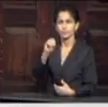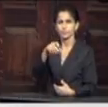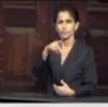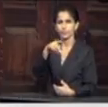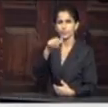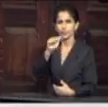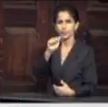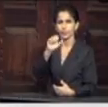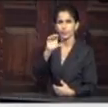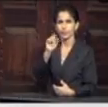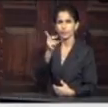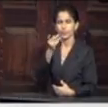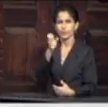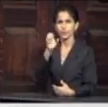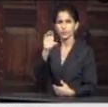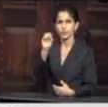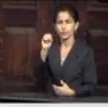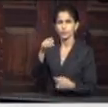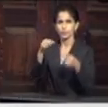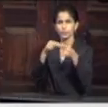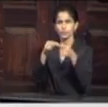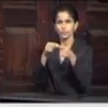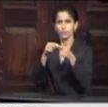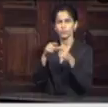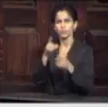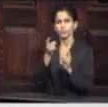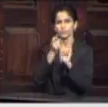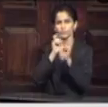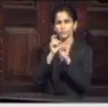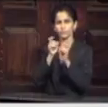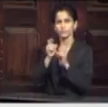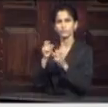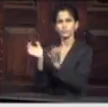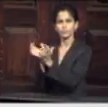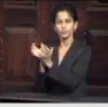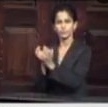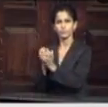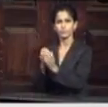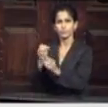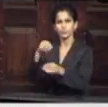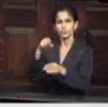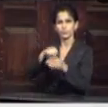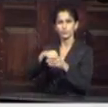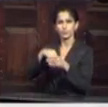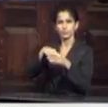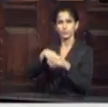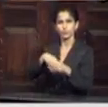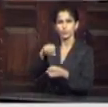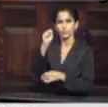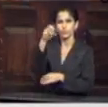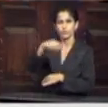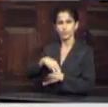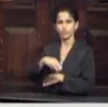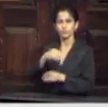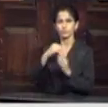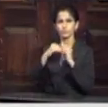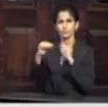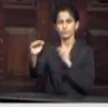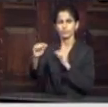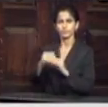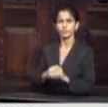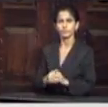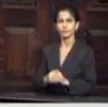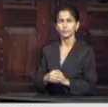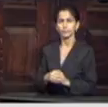Em conformidade com o debate no partido, o PSC encaminha o voto sim, presidente. Bem, a presidência